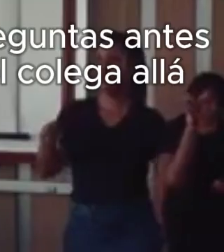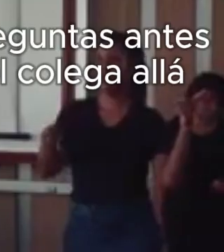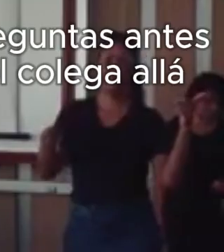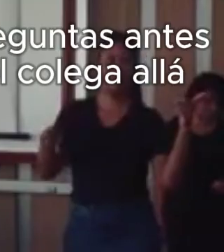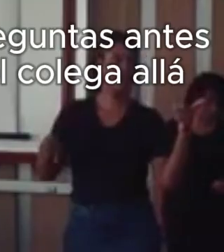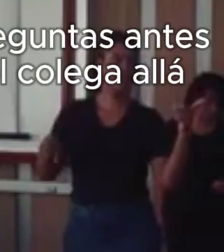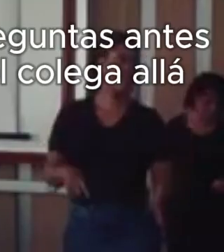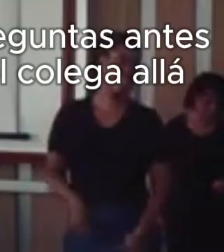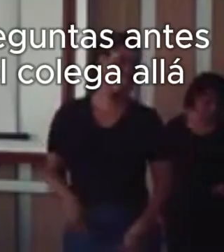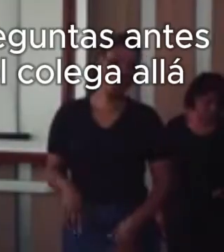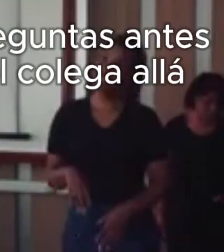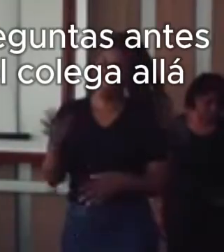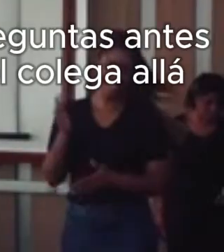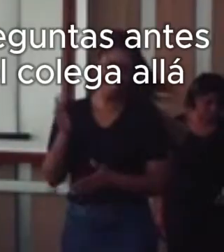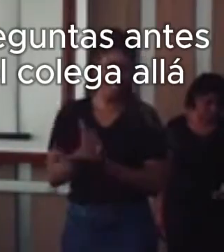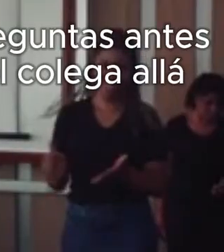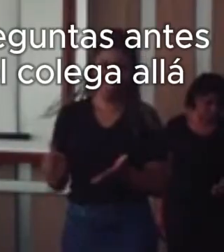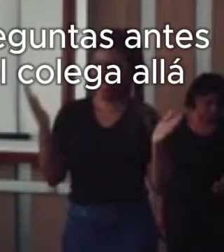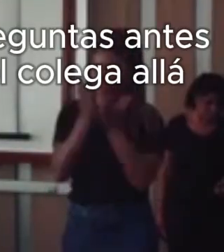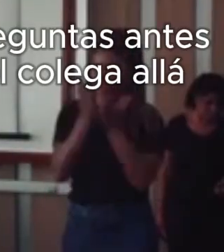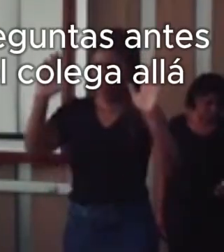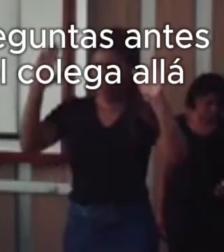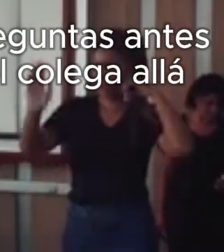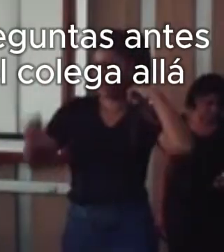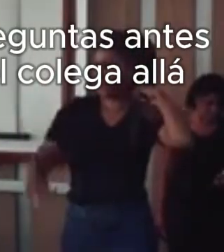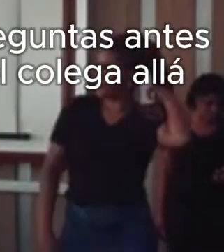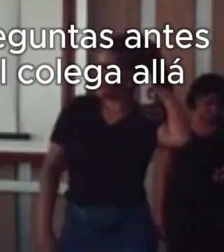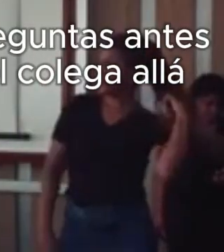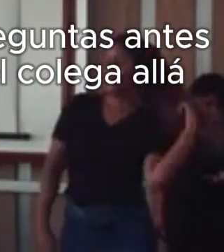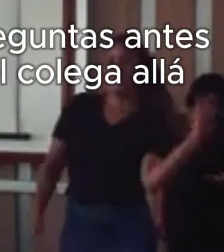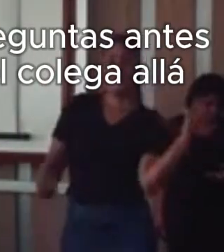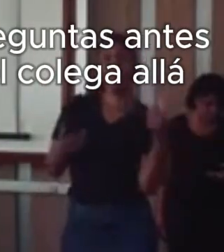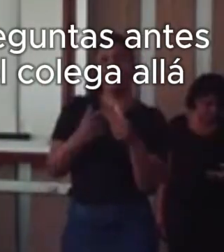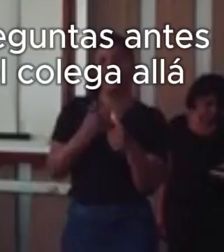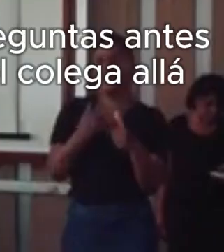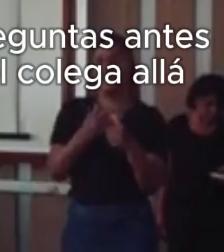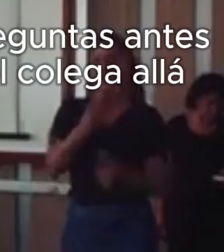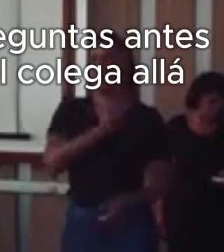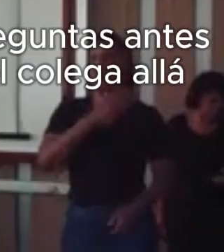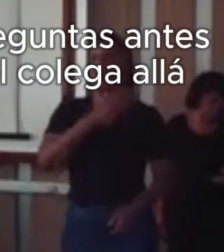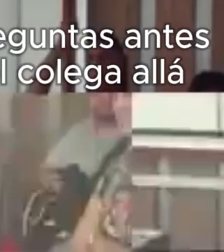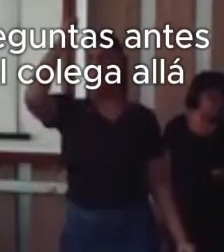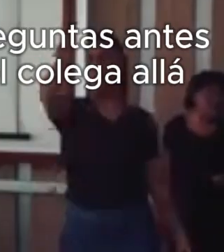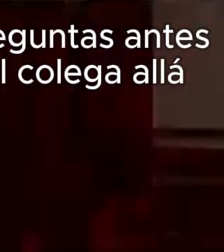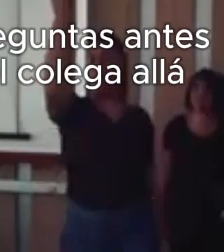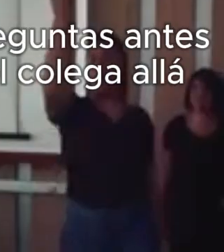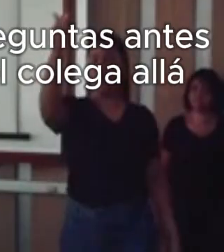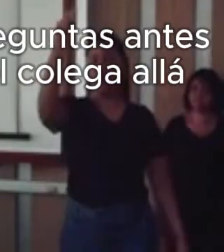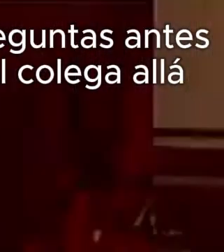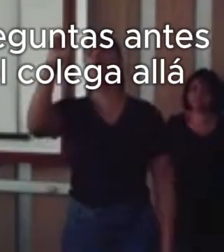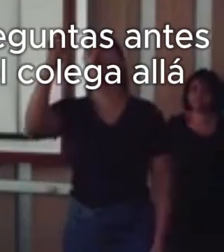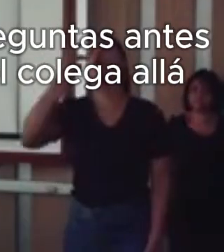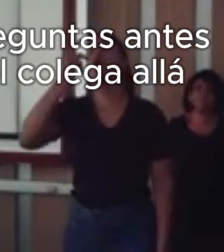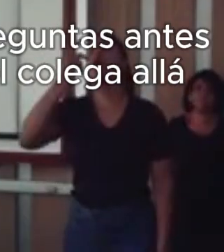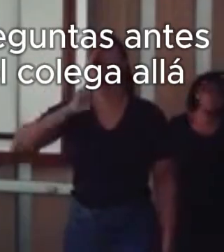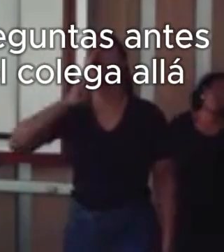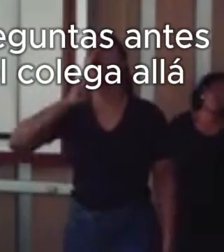outra aqui. Tá, já acabou, então. Então, primeiro, o colega lá do fundo pode falar bem alto.